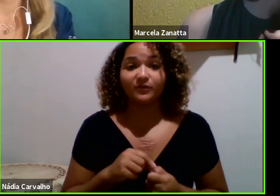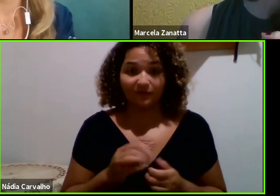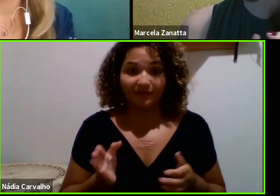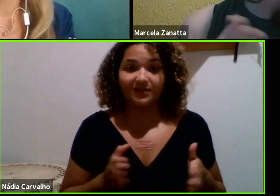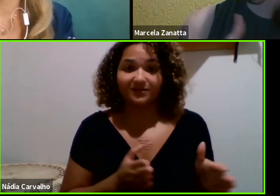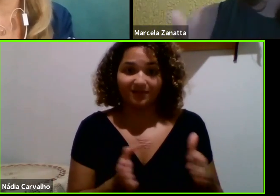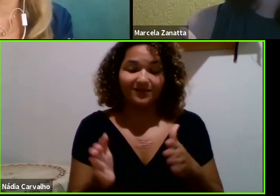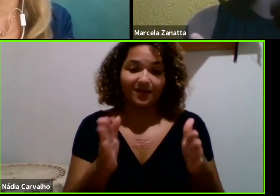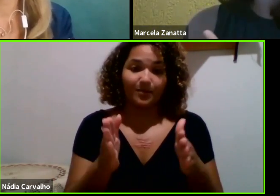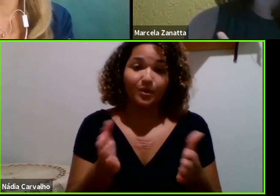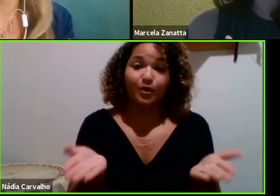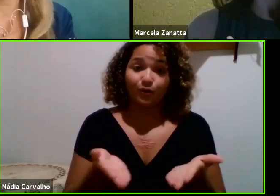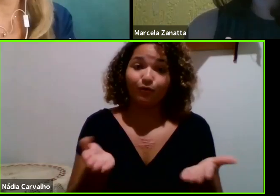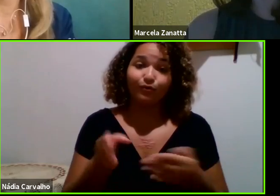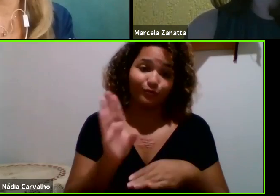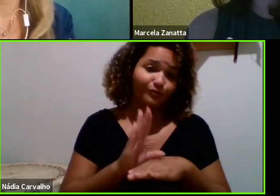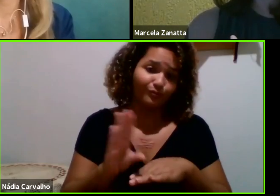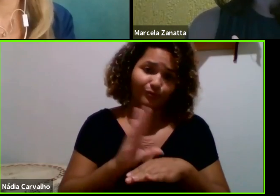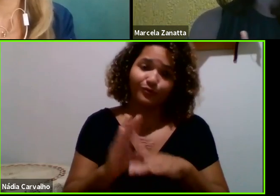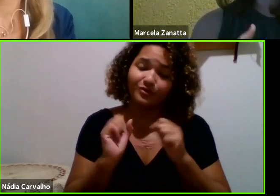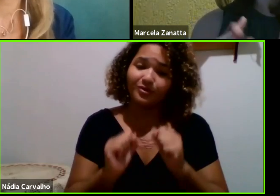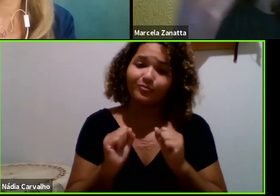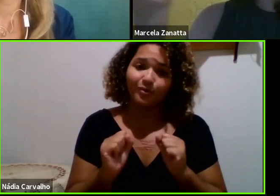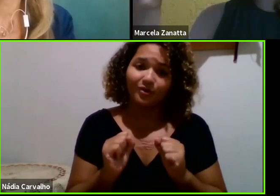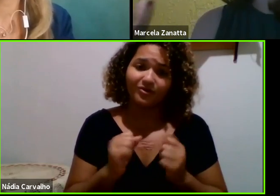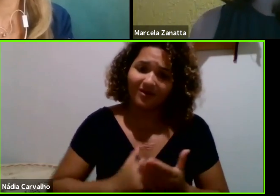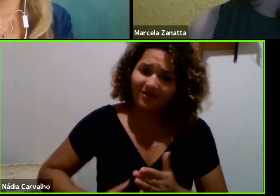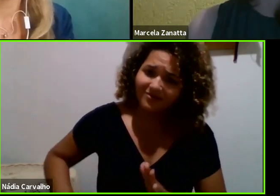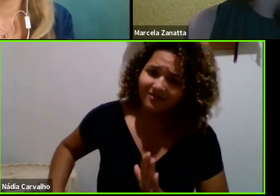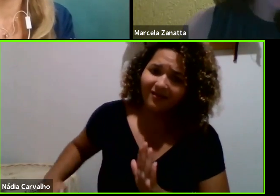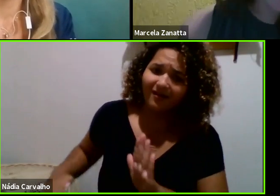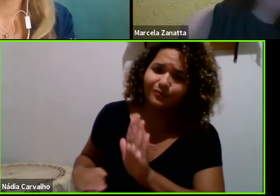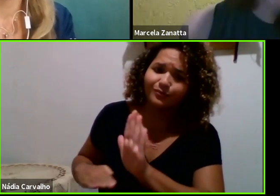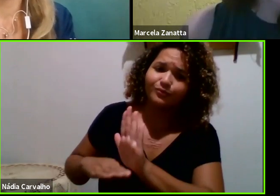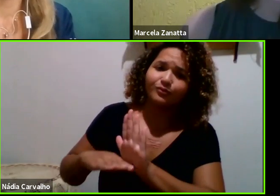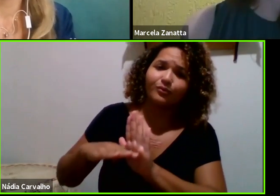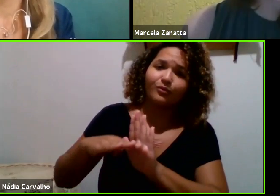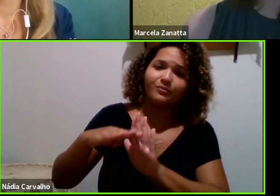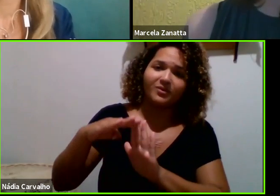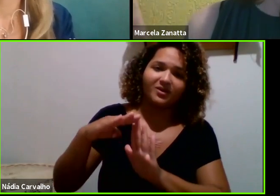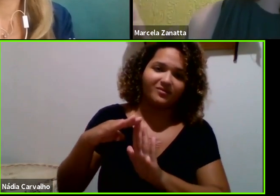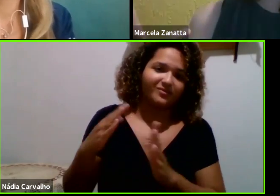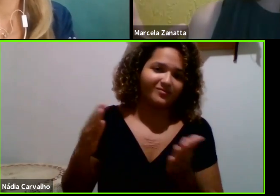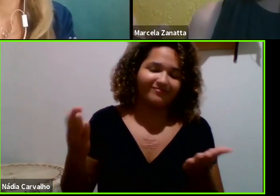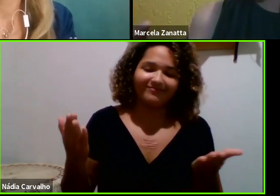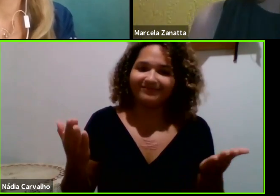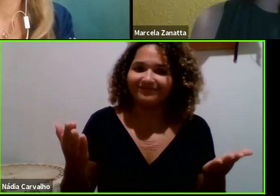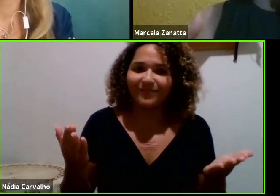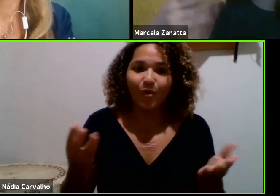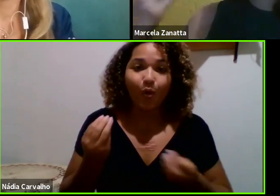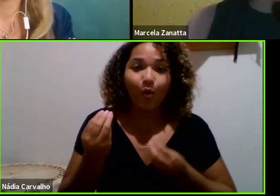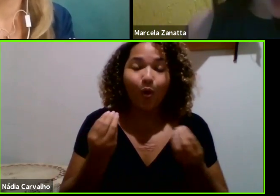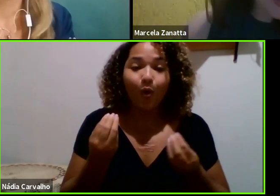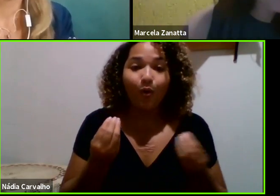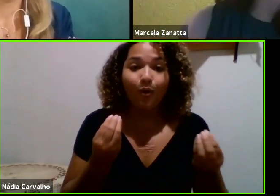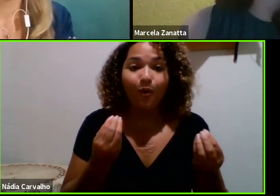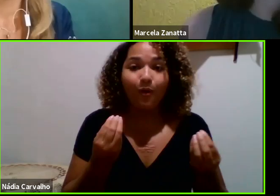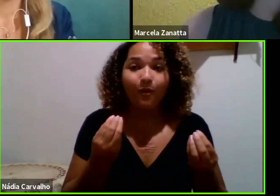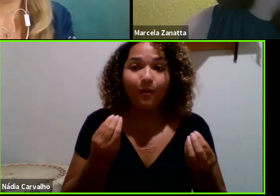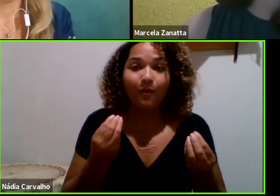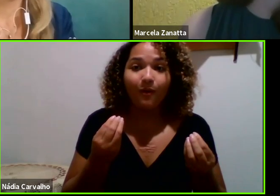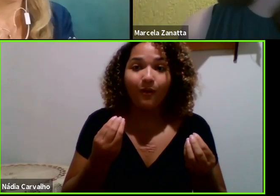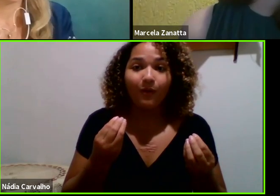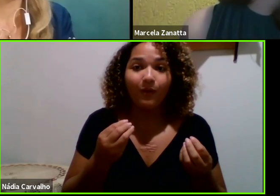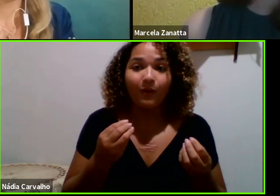vai dar oportunidade já desde a formação, né? Imagina um simulador que fica de 4 apoios, aprender a resolver distócia de ombros com a gestante de